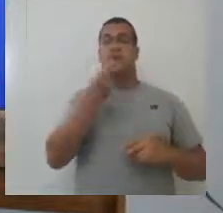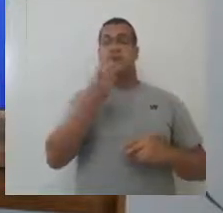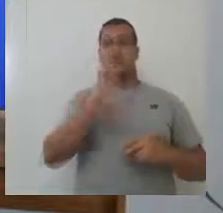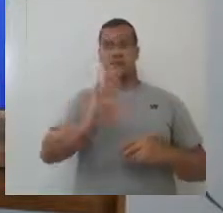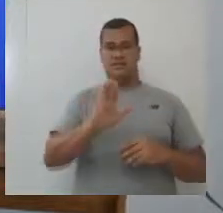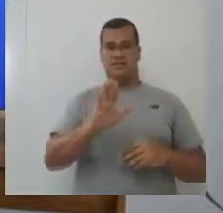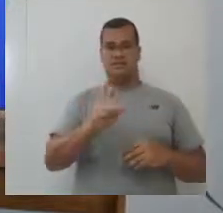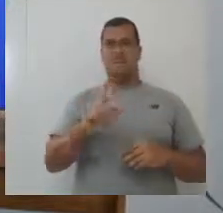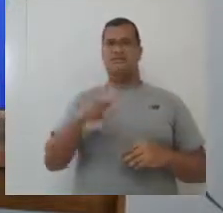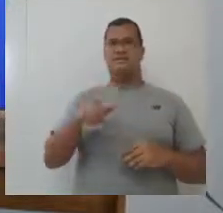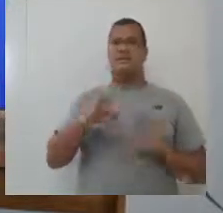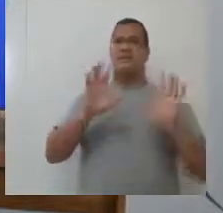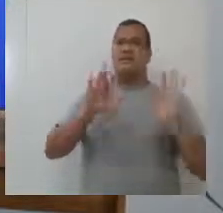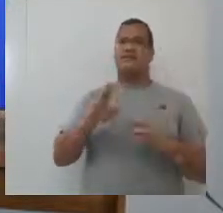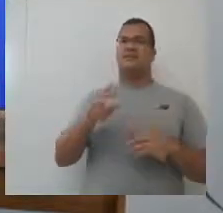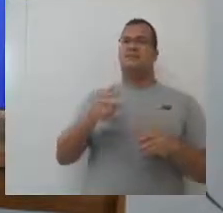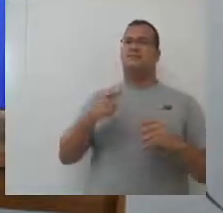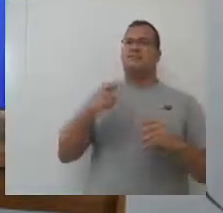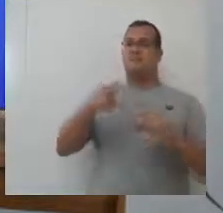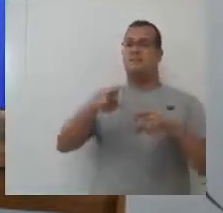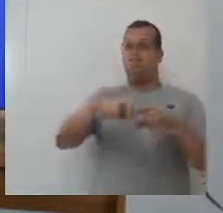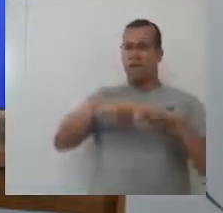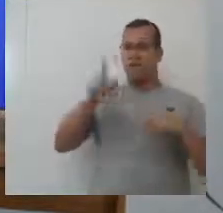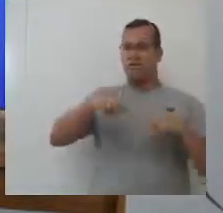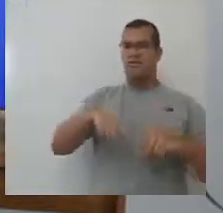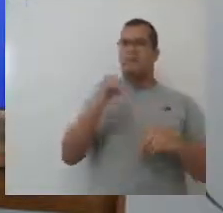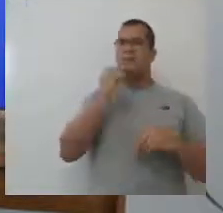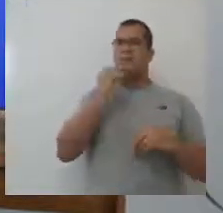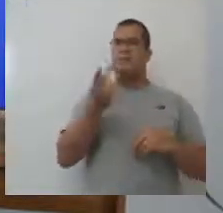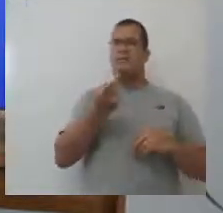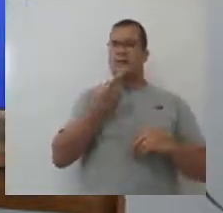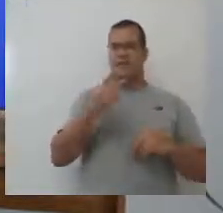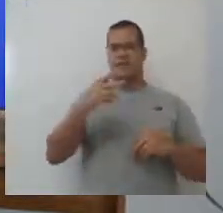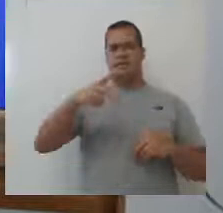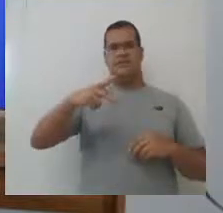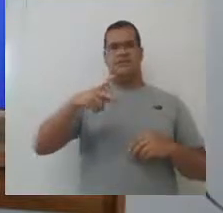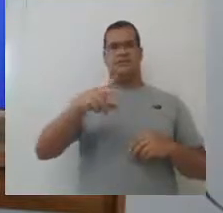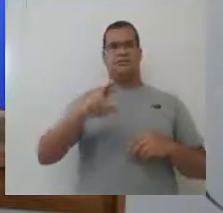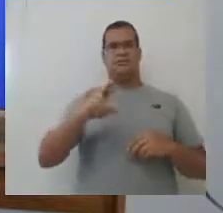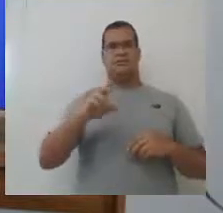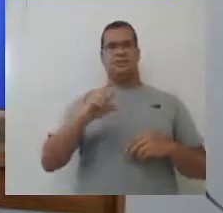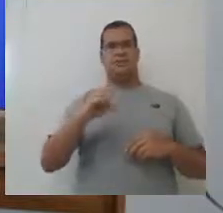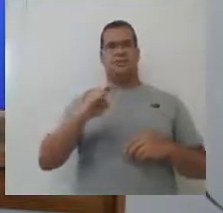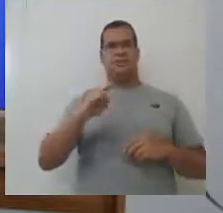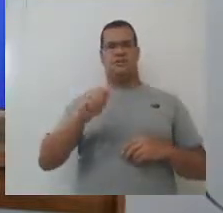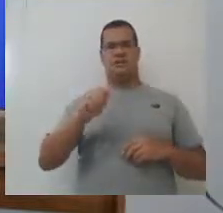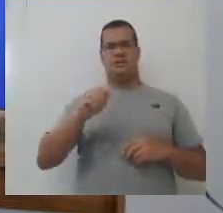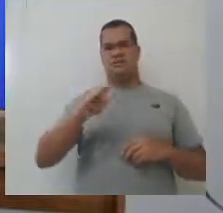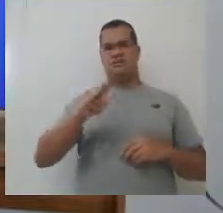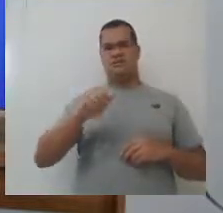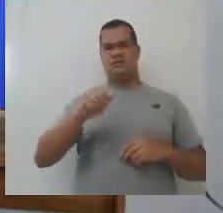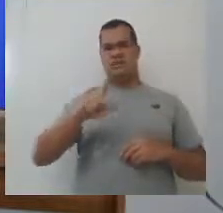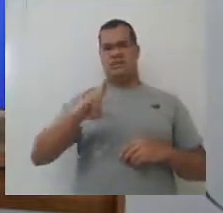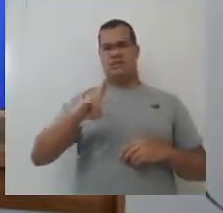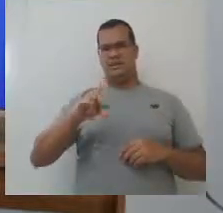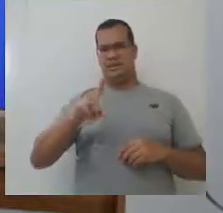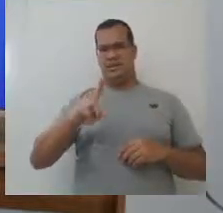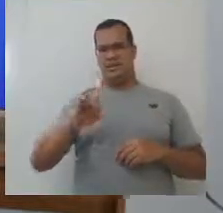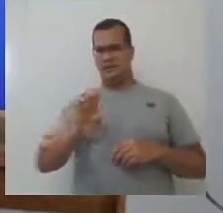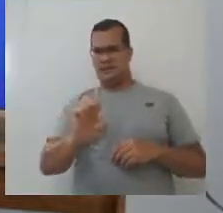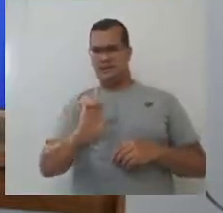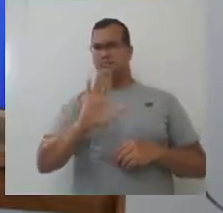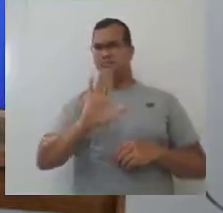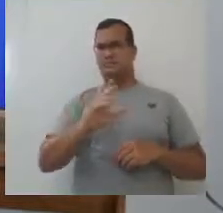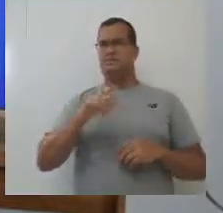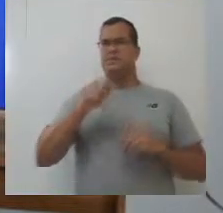Só porque a terça-feira era de matemática, eu resolvi falar de noções de probabilidade, porque assim, se vocês aprenderem essas técnicas dentro